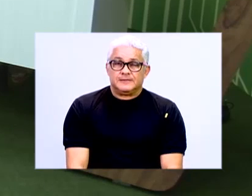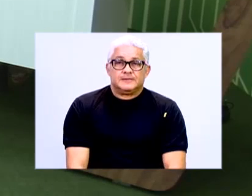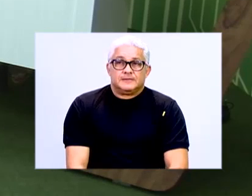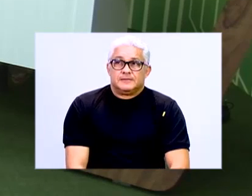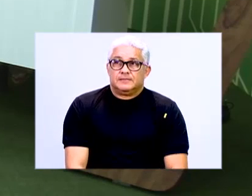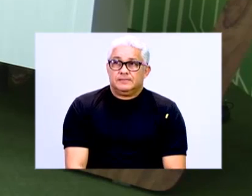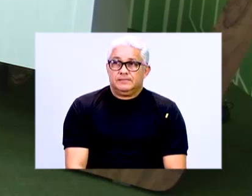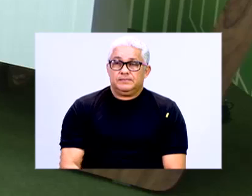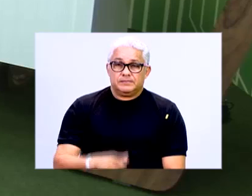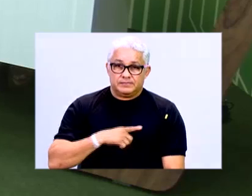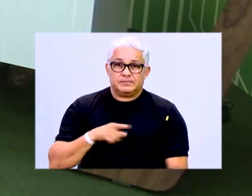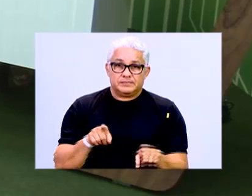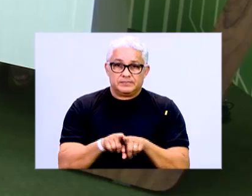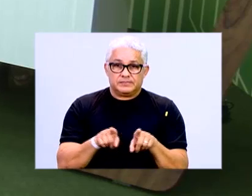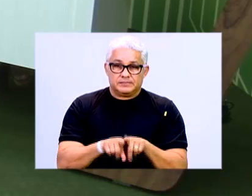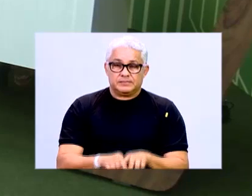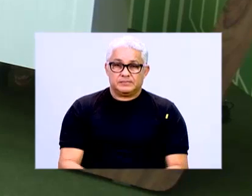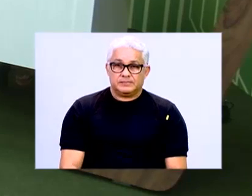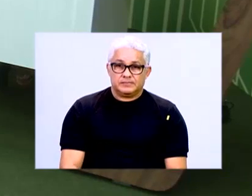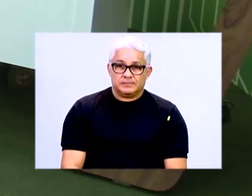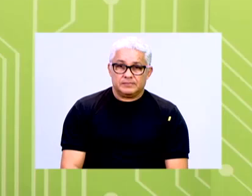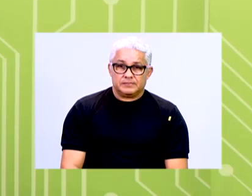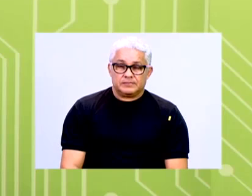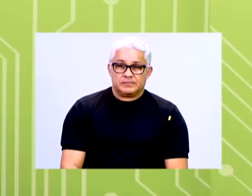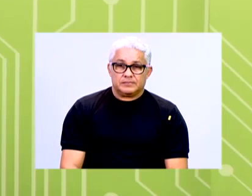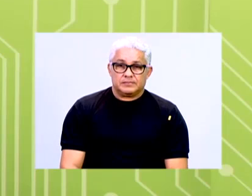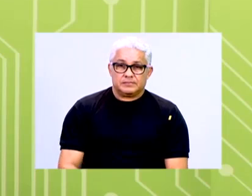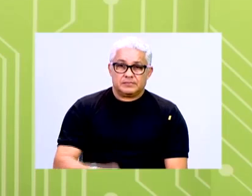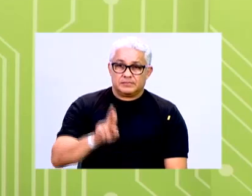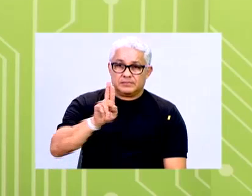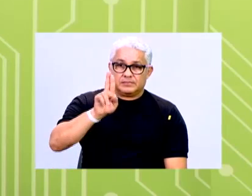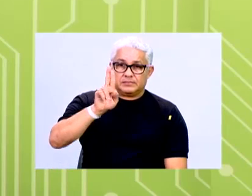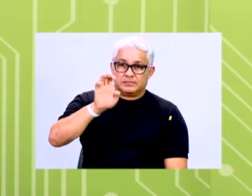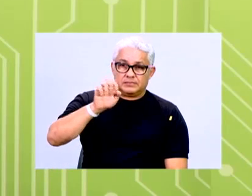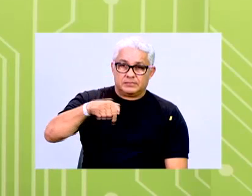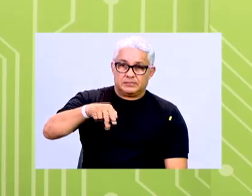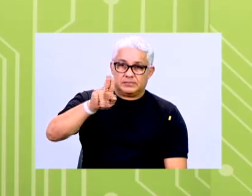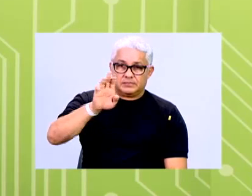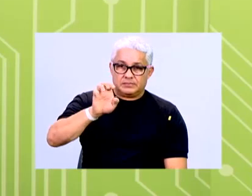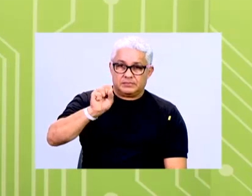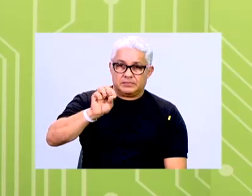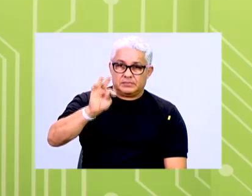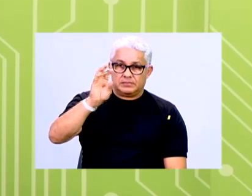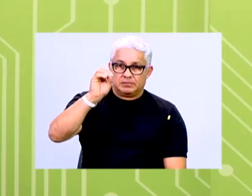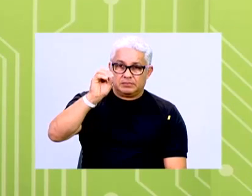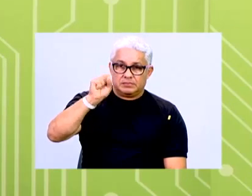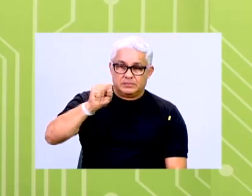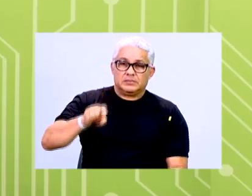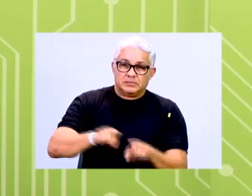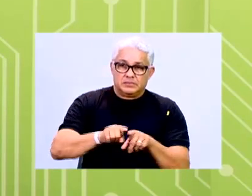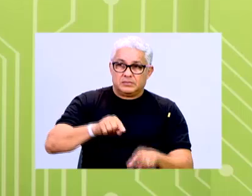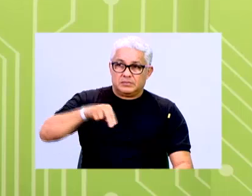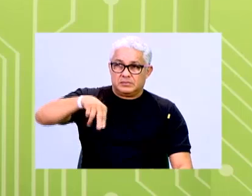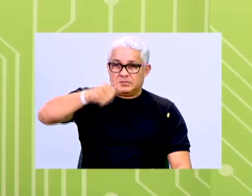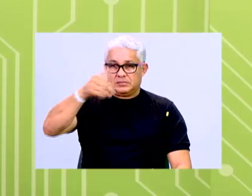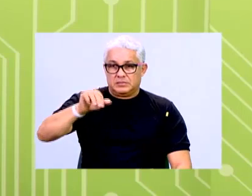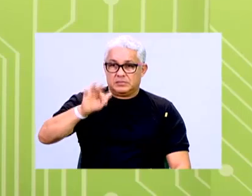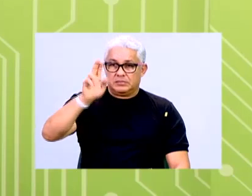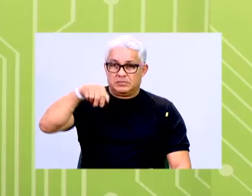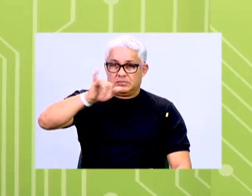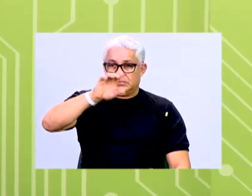Isso, aí temos aqui também uma questão de requisitos não funcionais de ética, né?